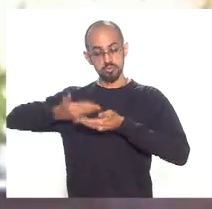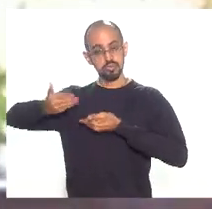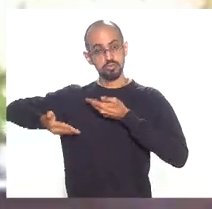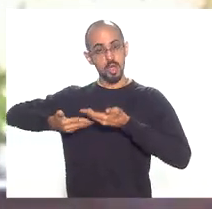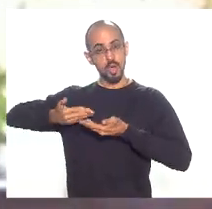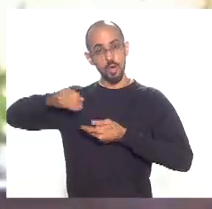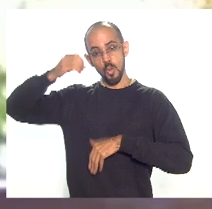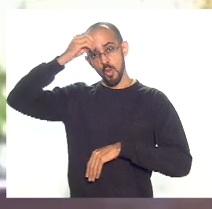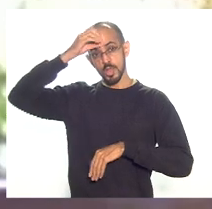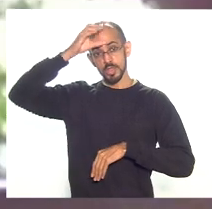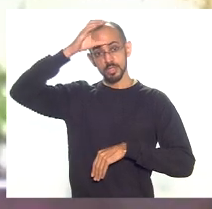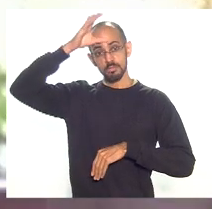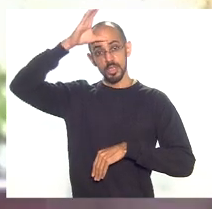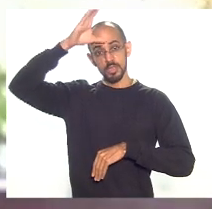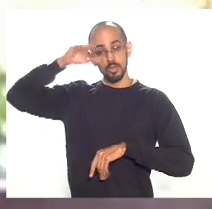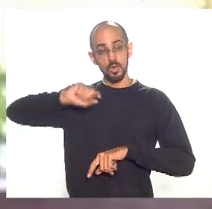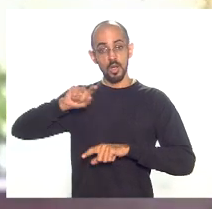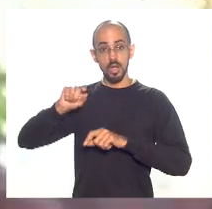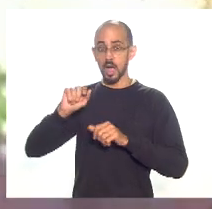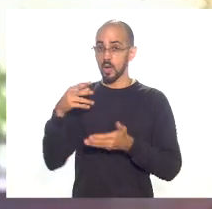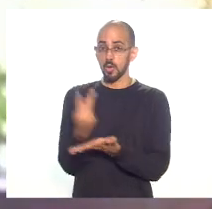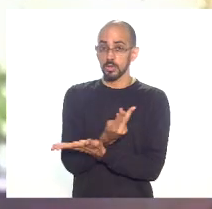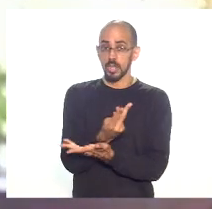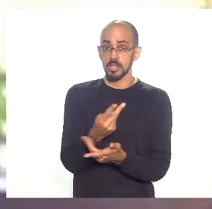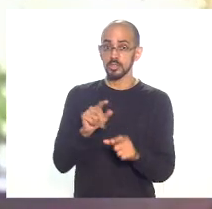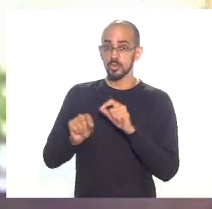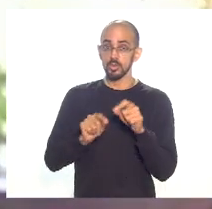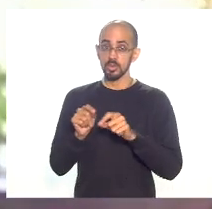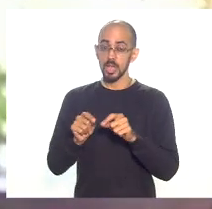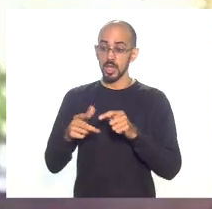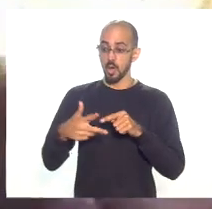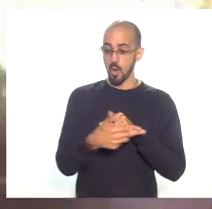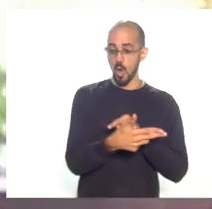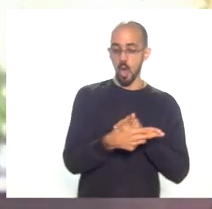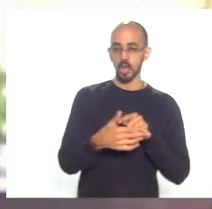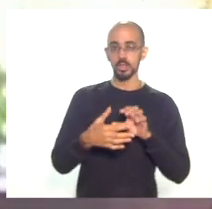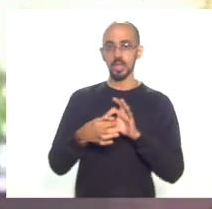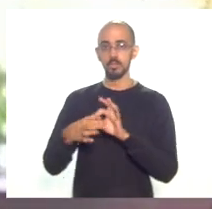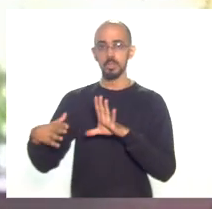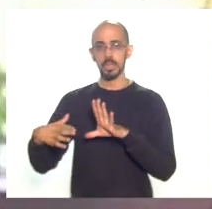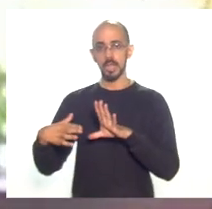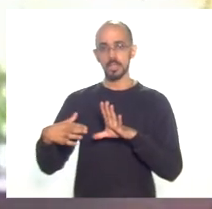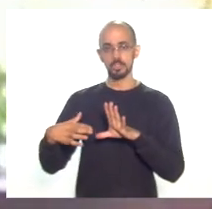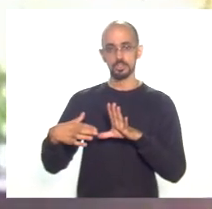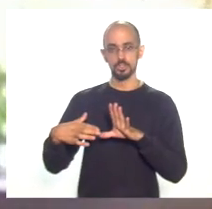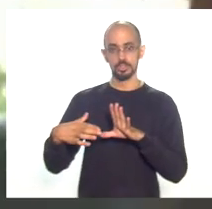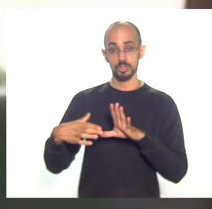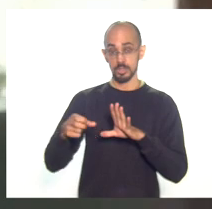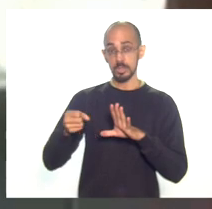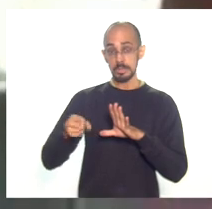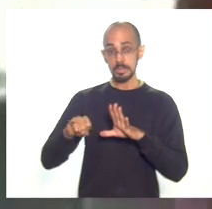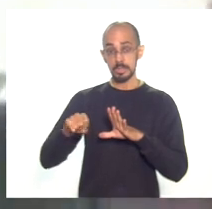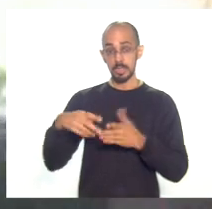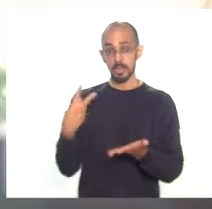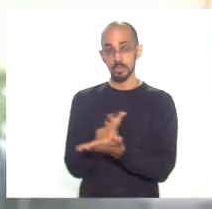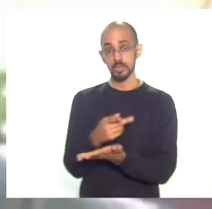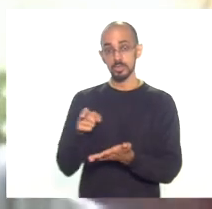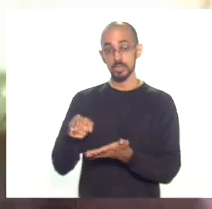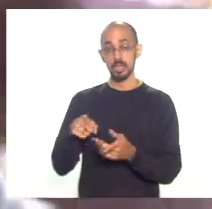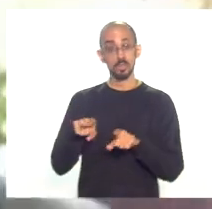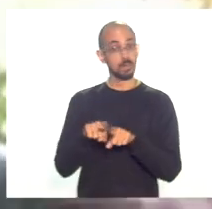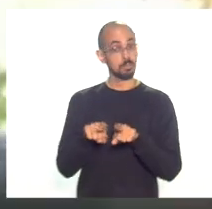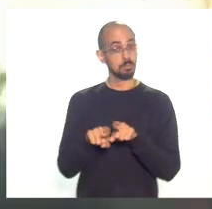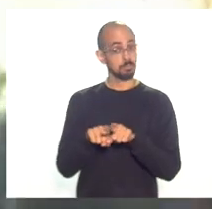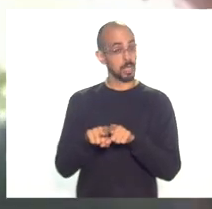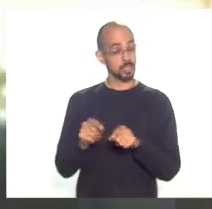automaticamente começa a ser tolhida liberdade tolhida liberdade significa você começar